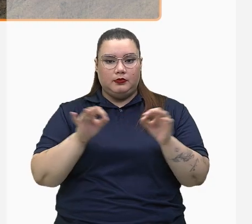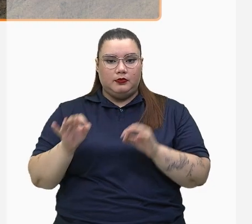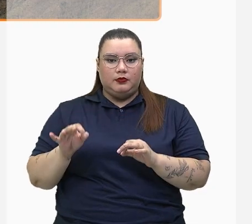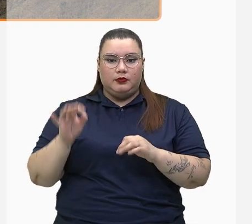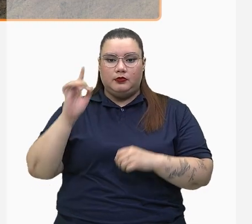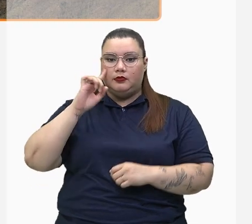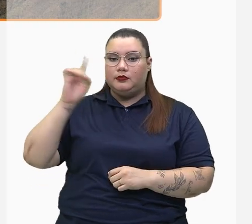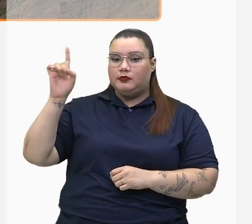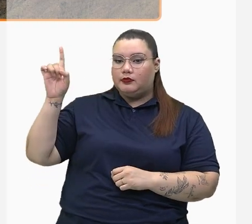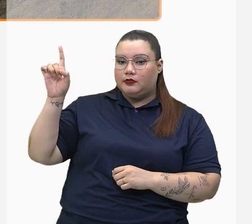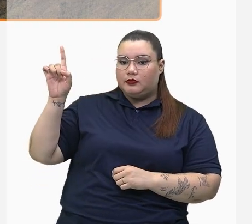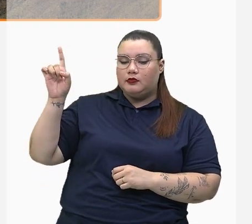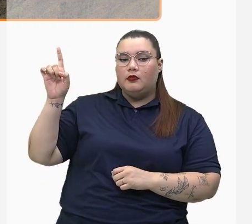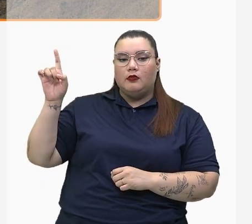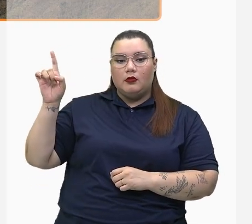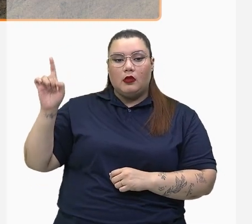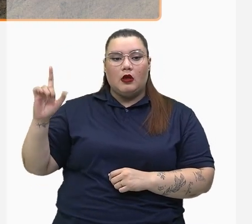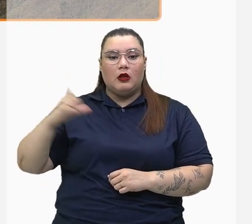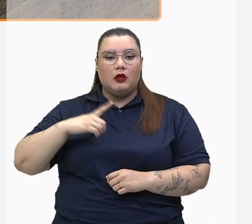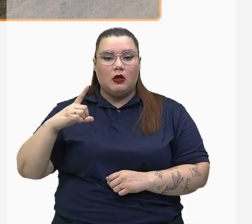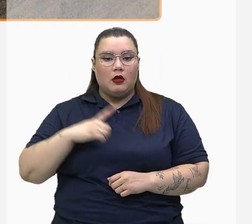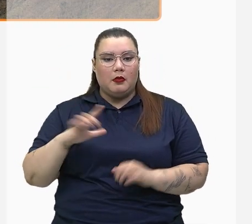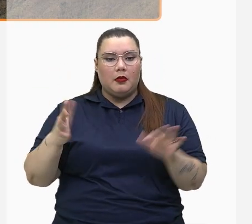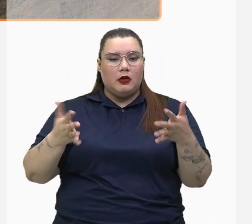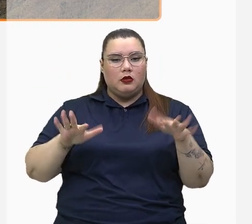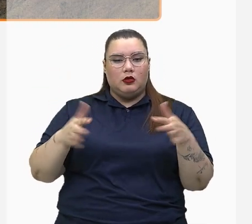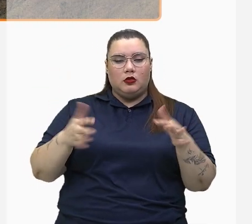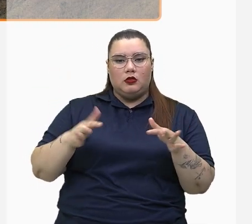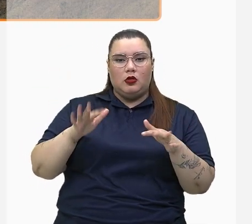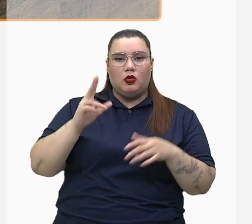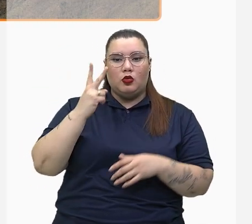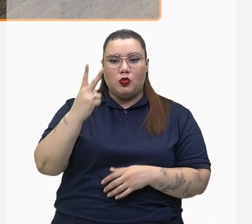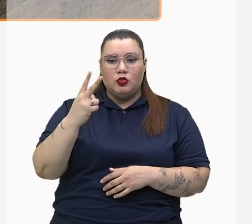Pico da Neblina, ele tem cerca de